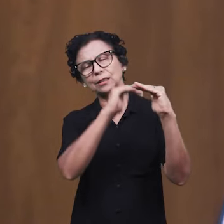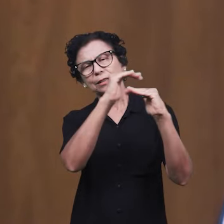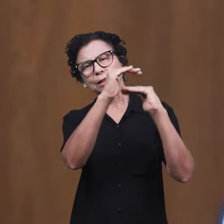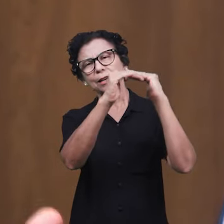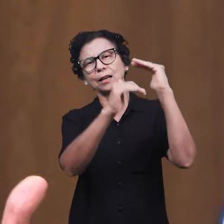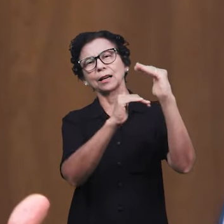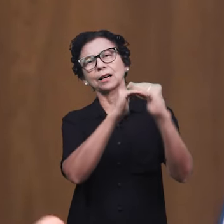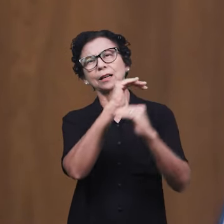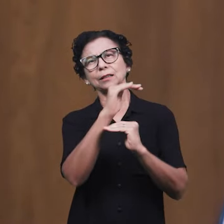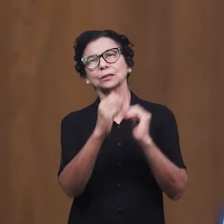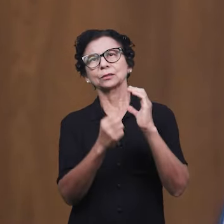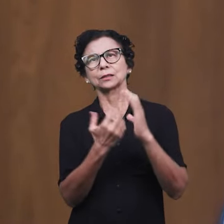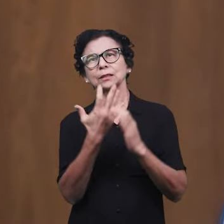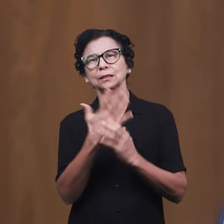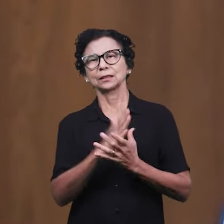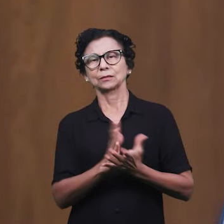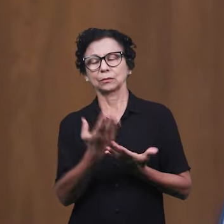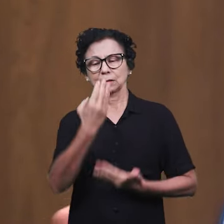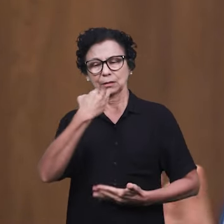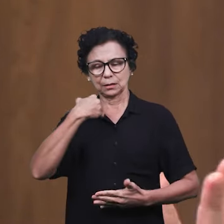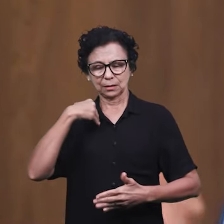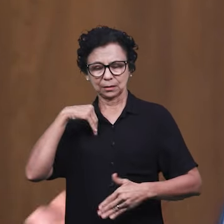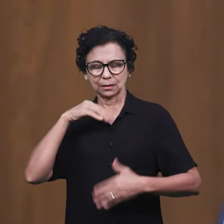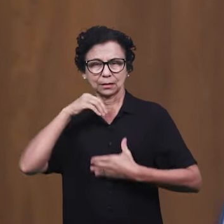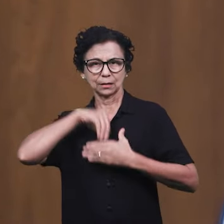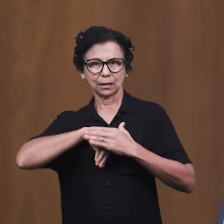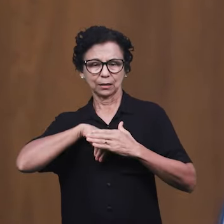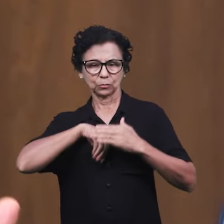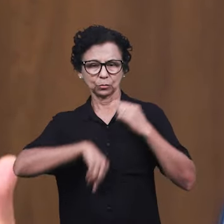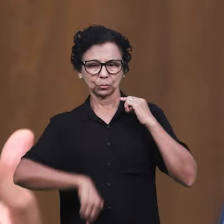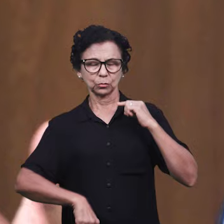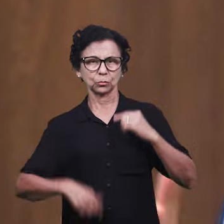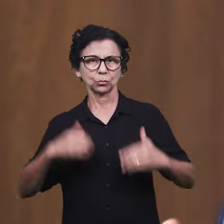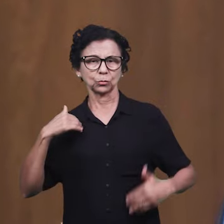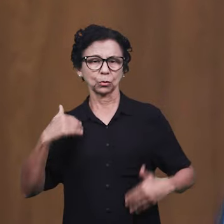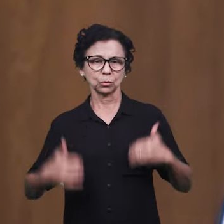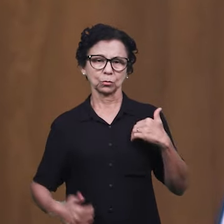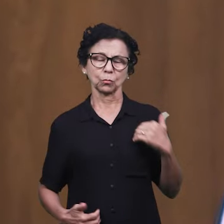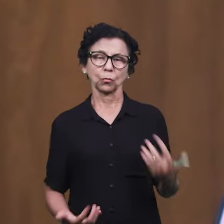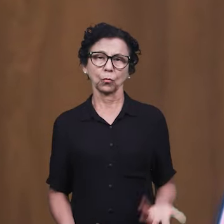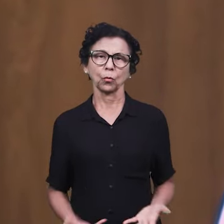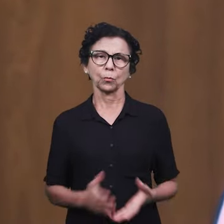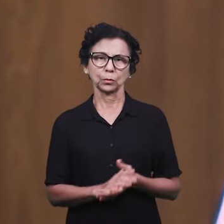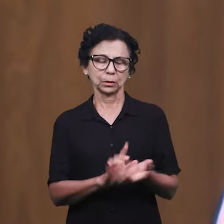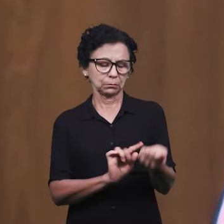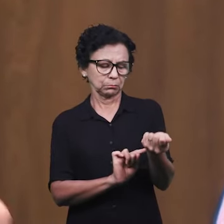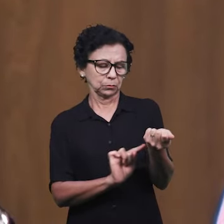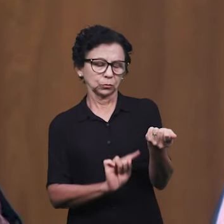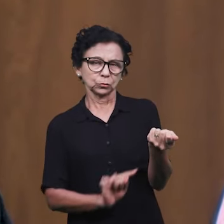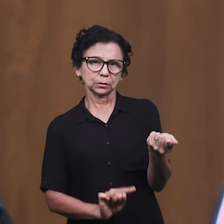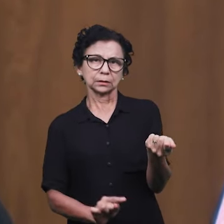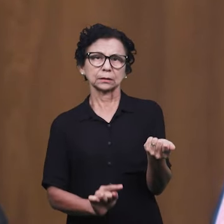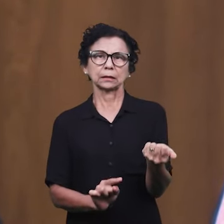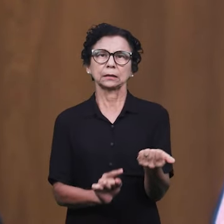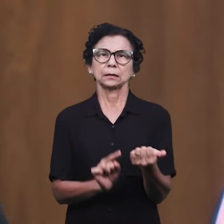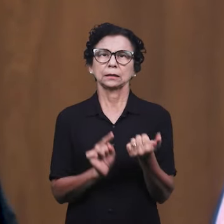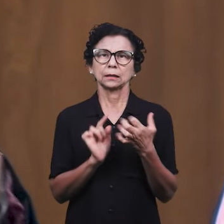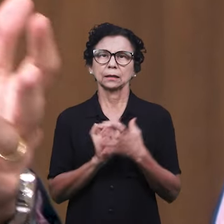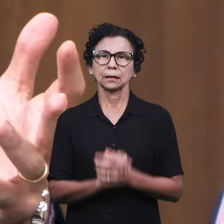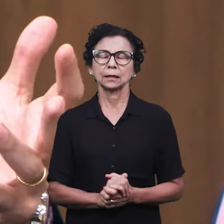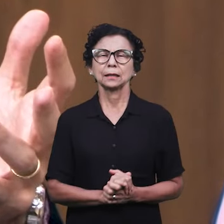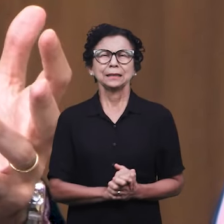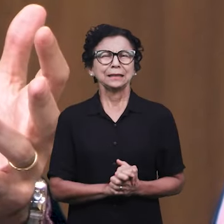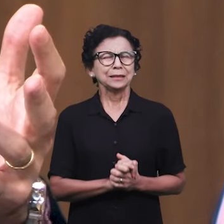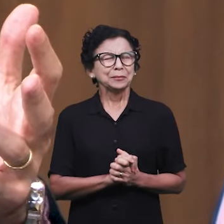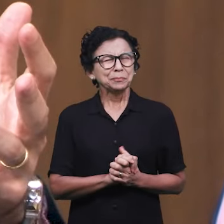muito impressionantes que acontecem no nosso organismo, até, por exemplo, com relação à coagulação do sangue. Há uma infinidade de processos